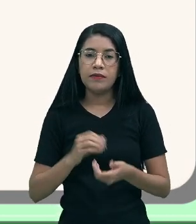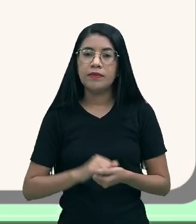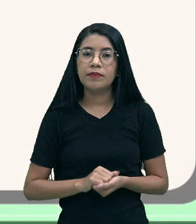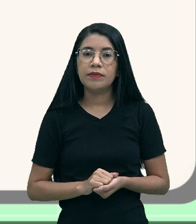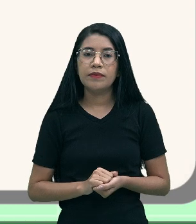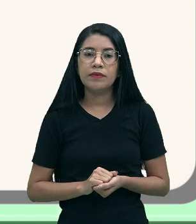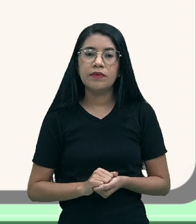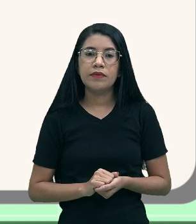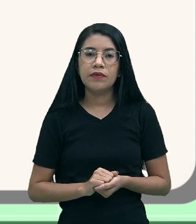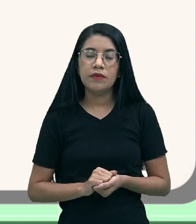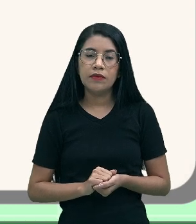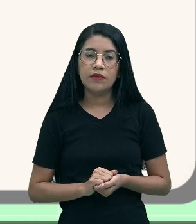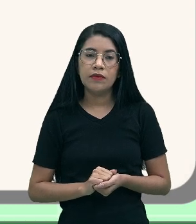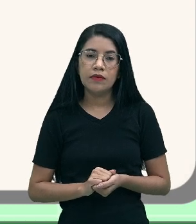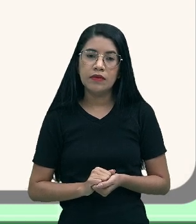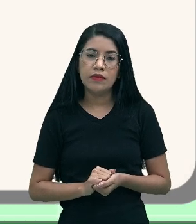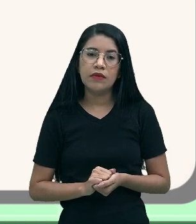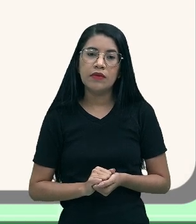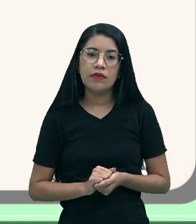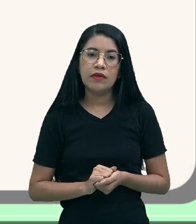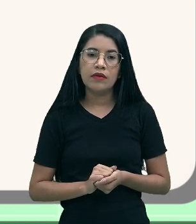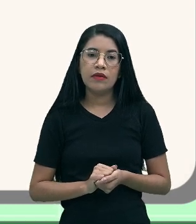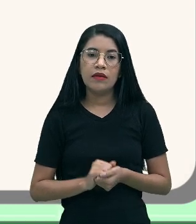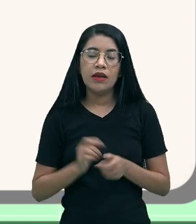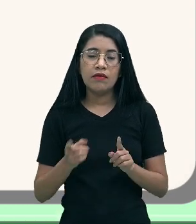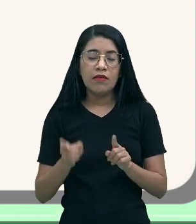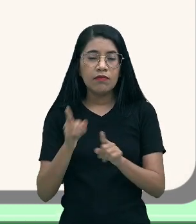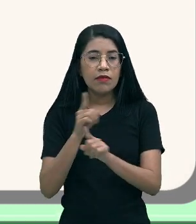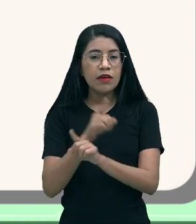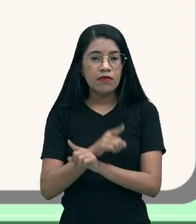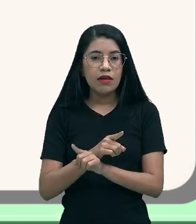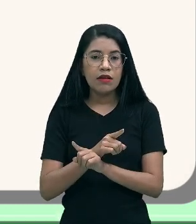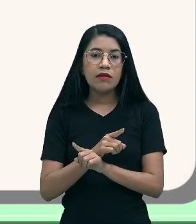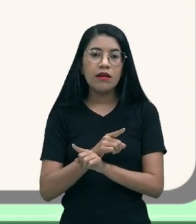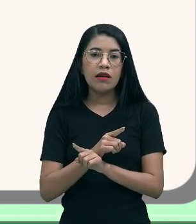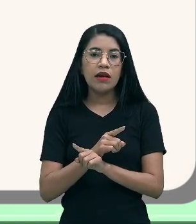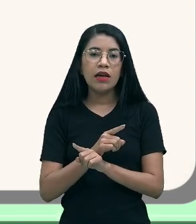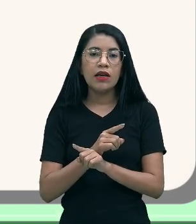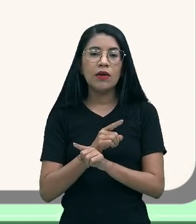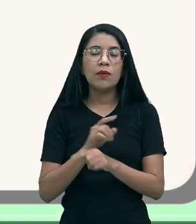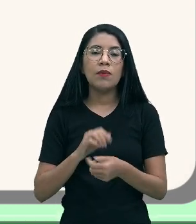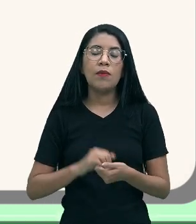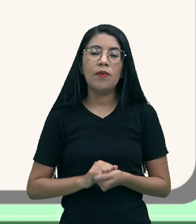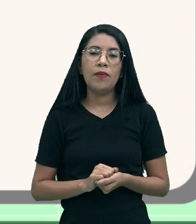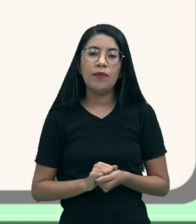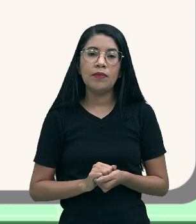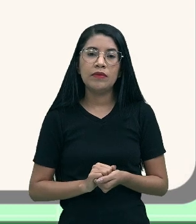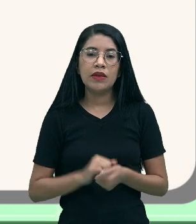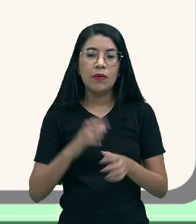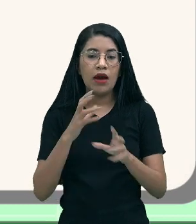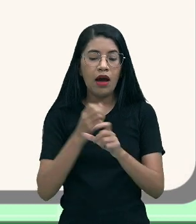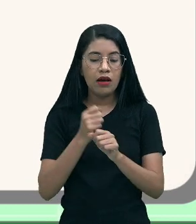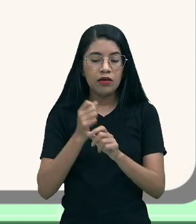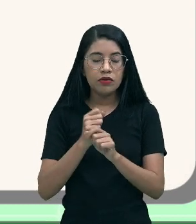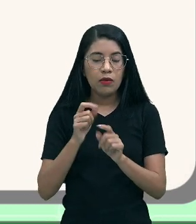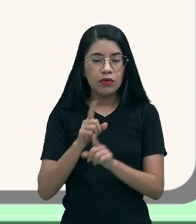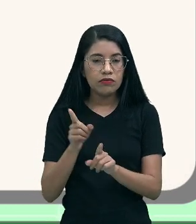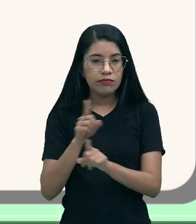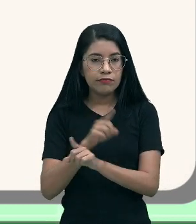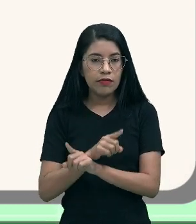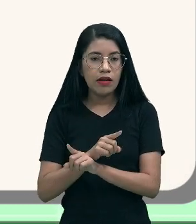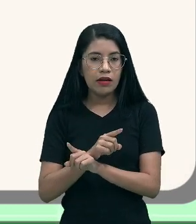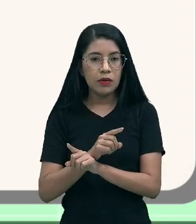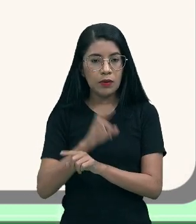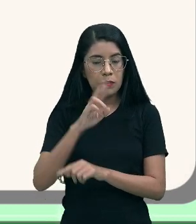em paralelo, nós temos que o inverso da resistência equivalente é igual à soma dos inversos das resistências